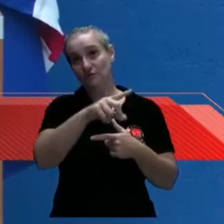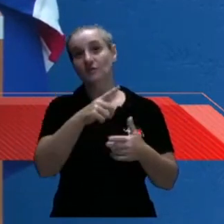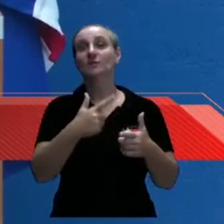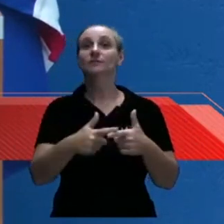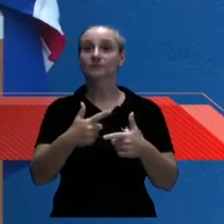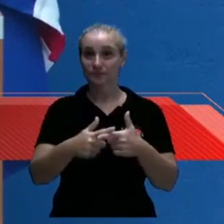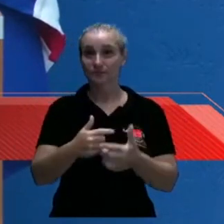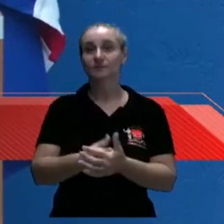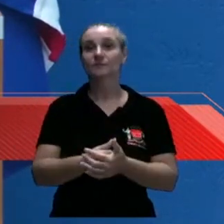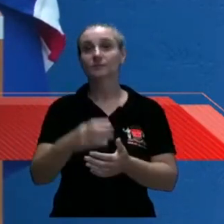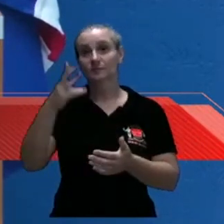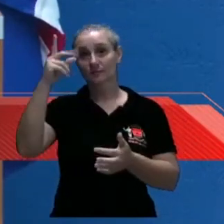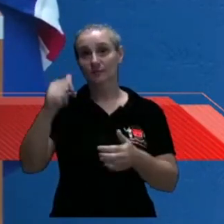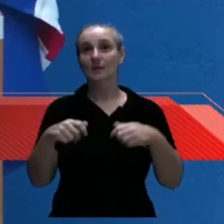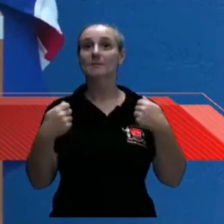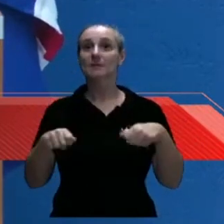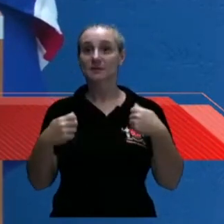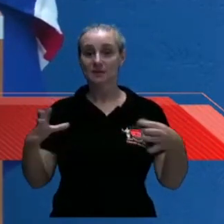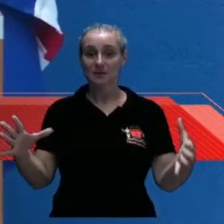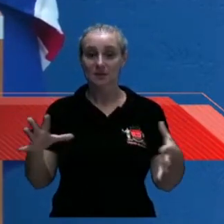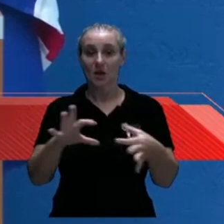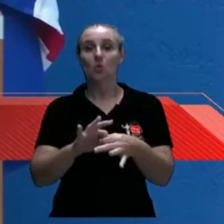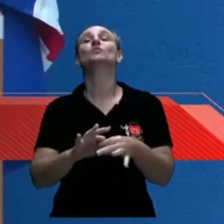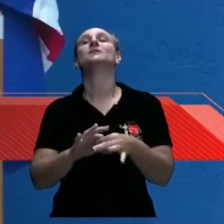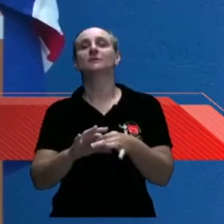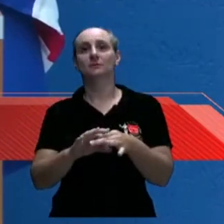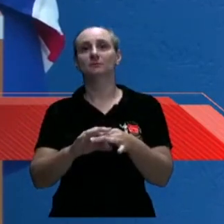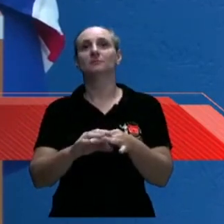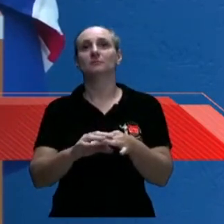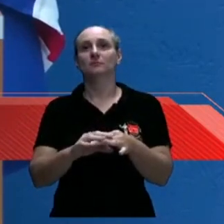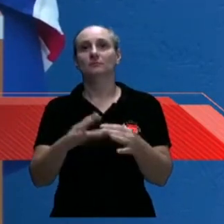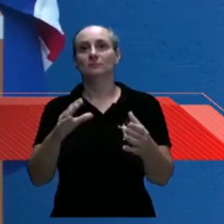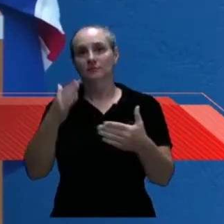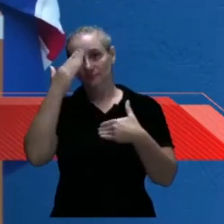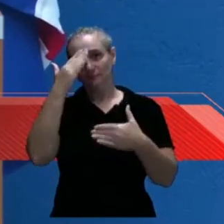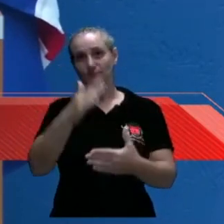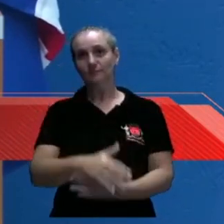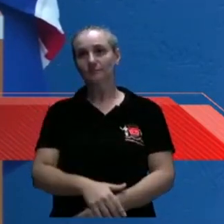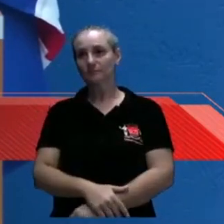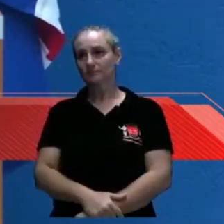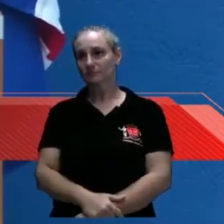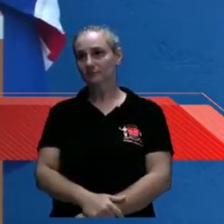situação em que Três Lagoas precisa se unir juntamente com os municípios da Costa Leste. Muito obrigado.